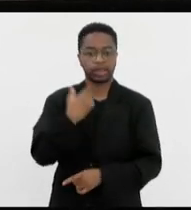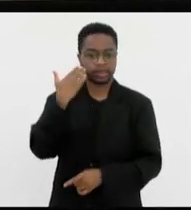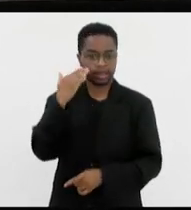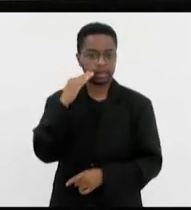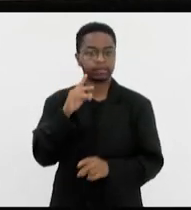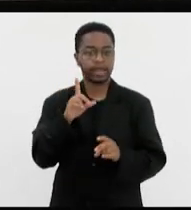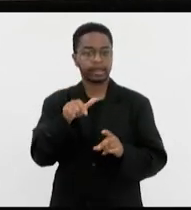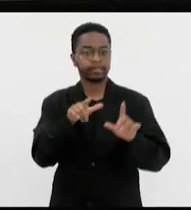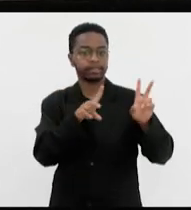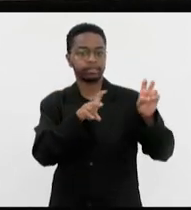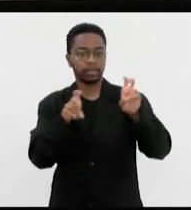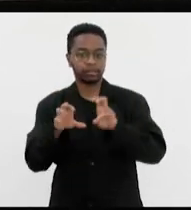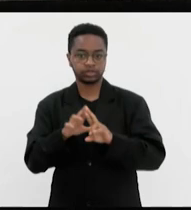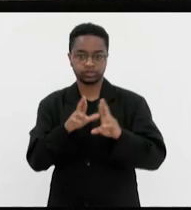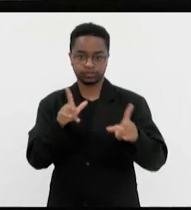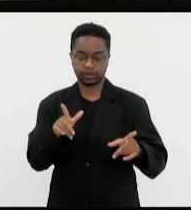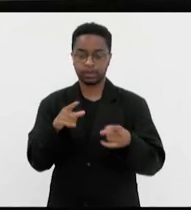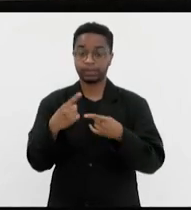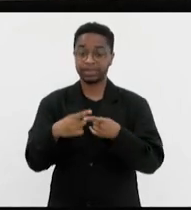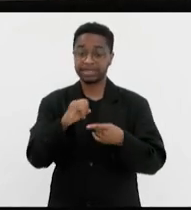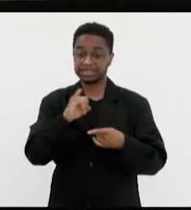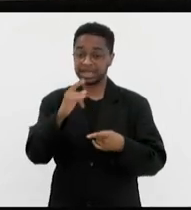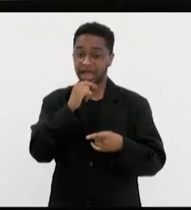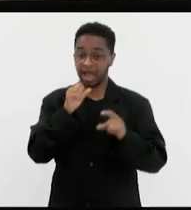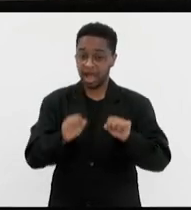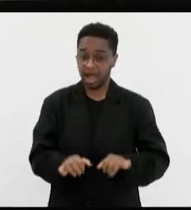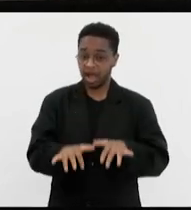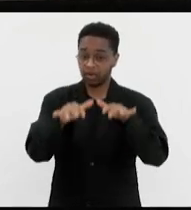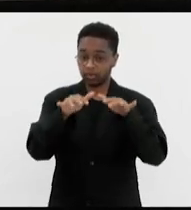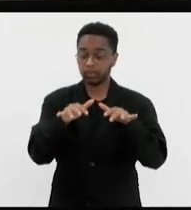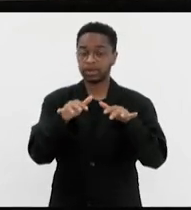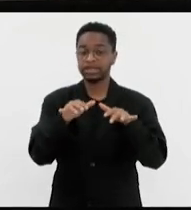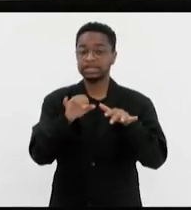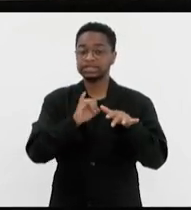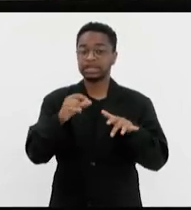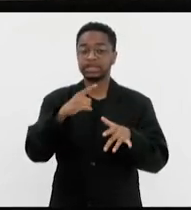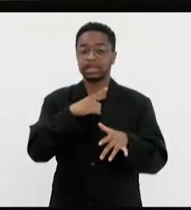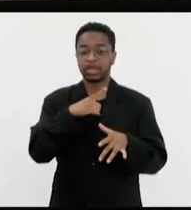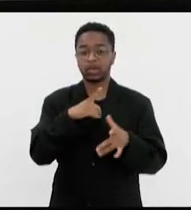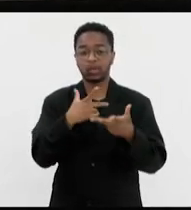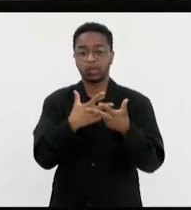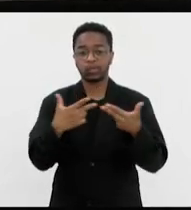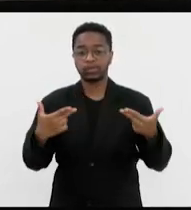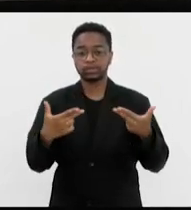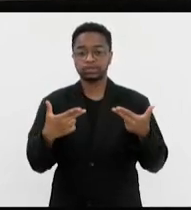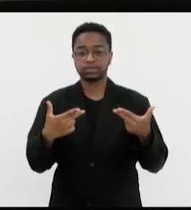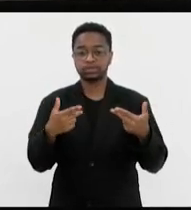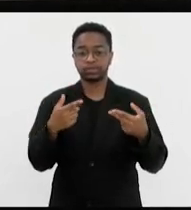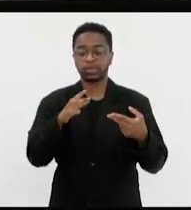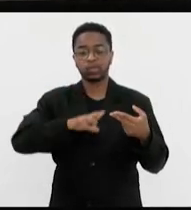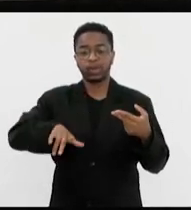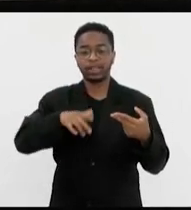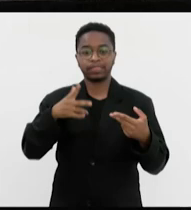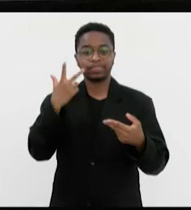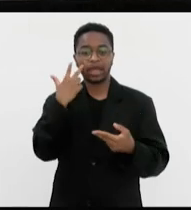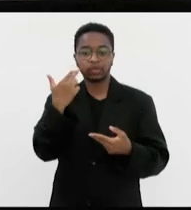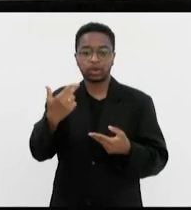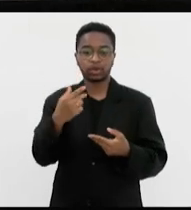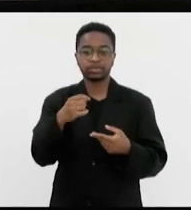diferentes. Alagamentos é quando você tem algo que não é natural, em que a água